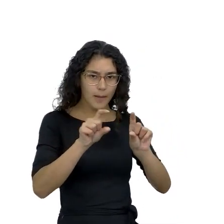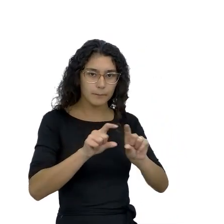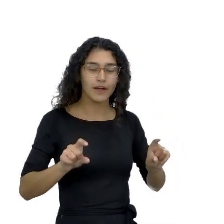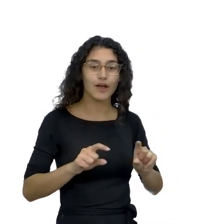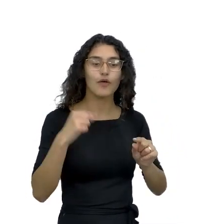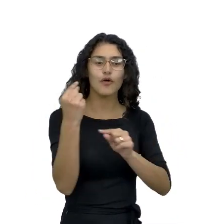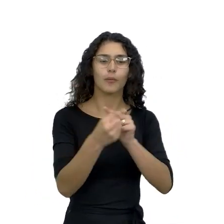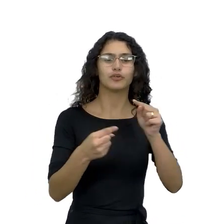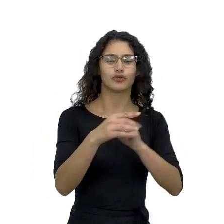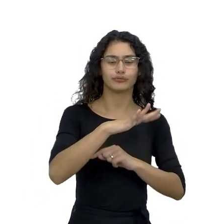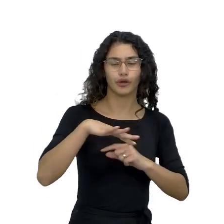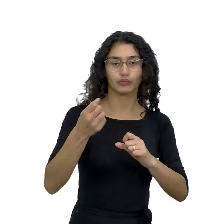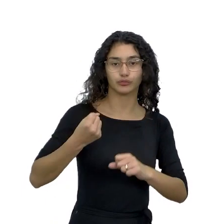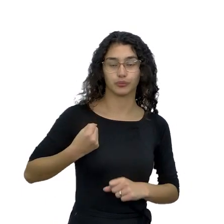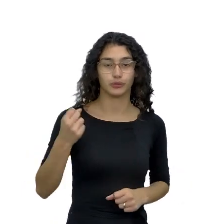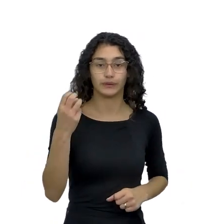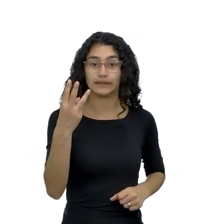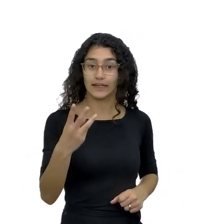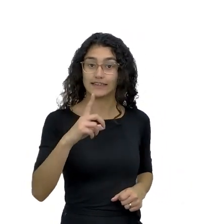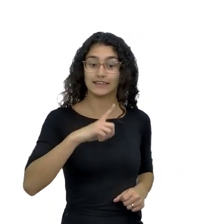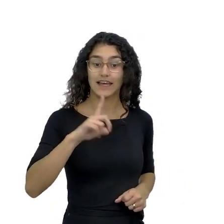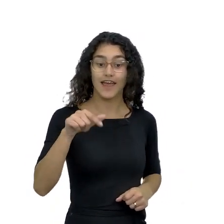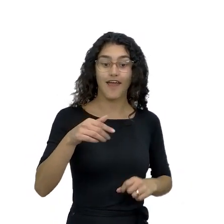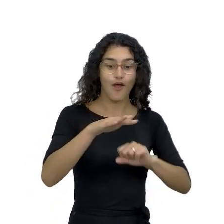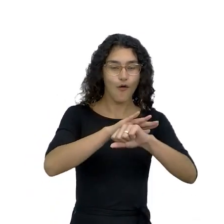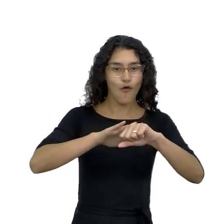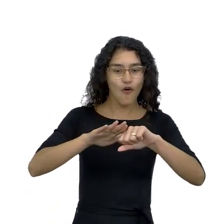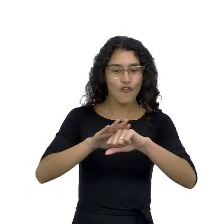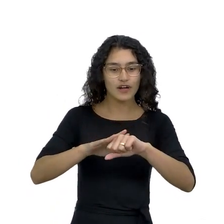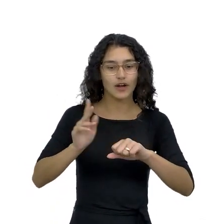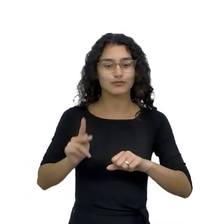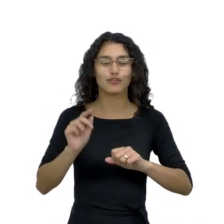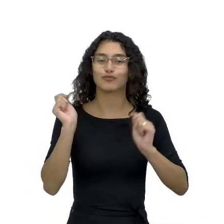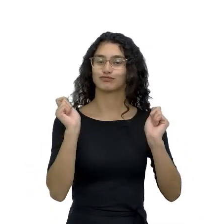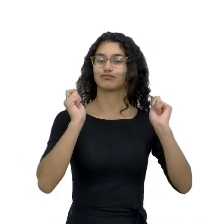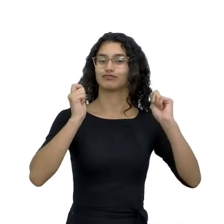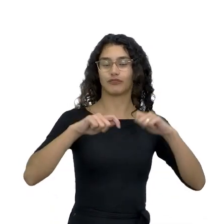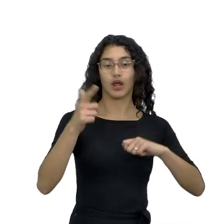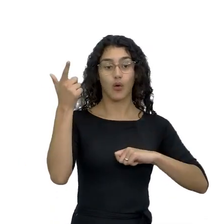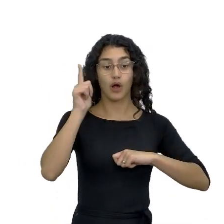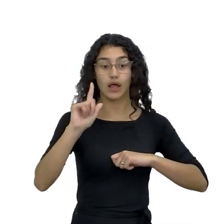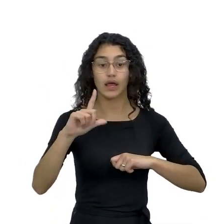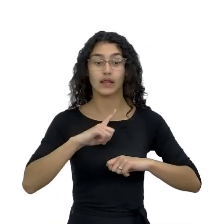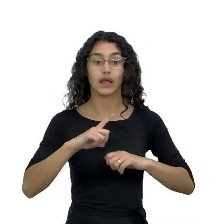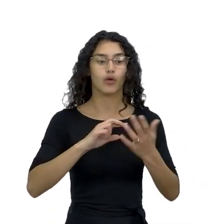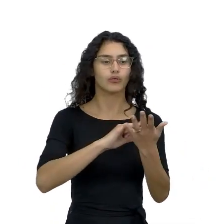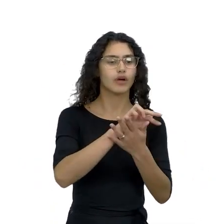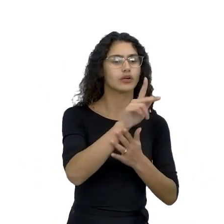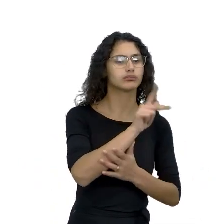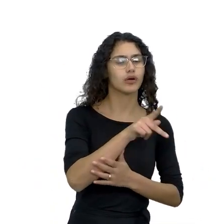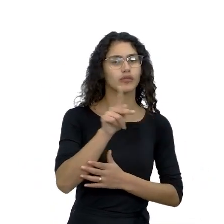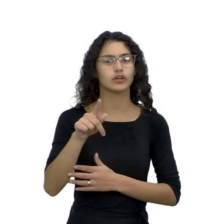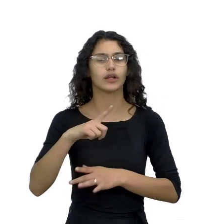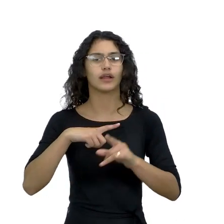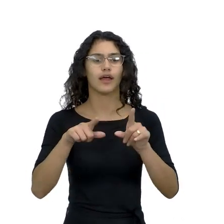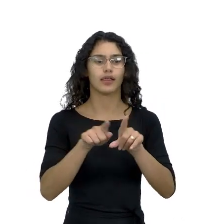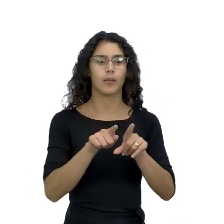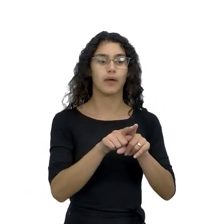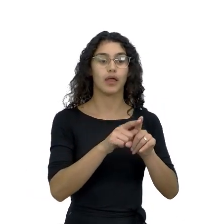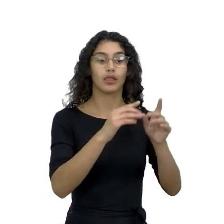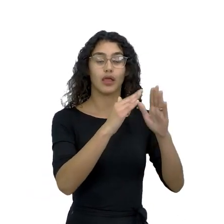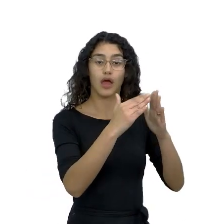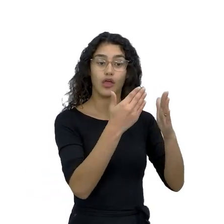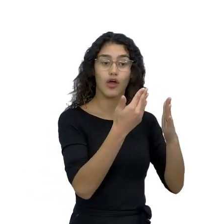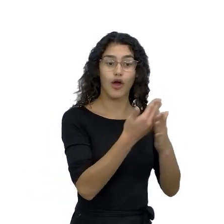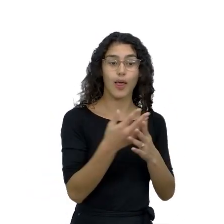esse objetivo geral 3 é dialogar sempre que possível com outros professores da unidade